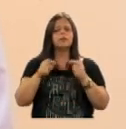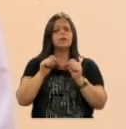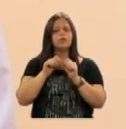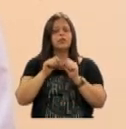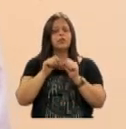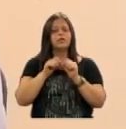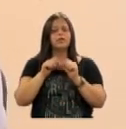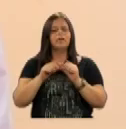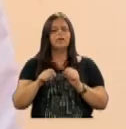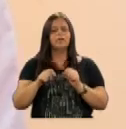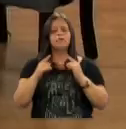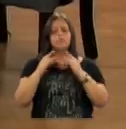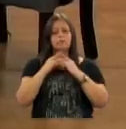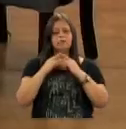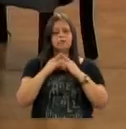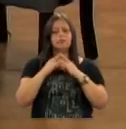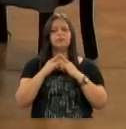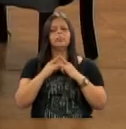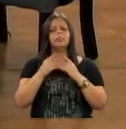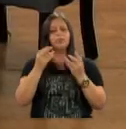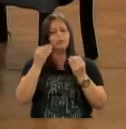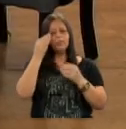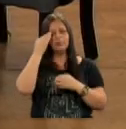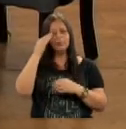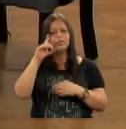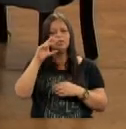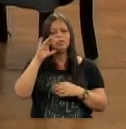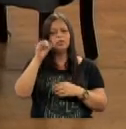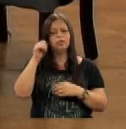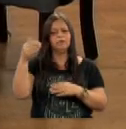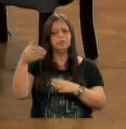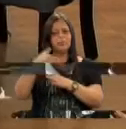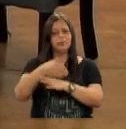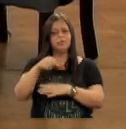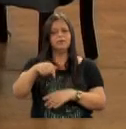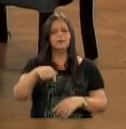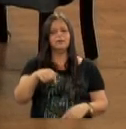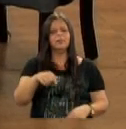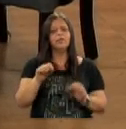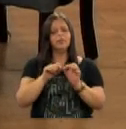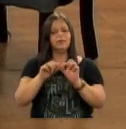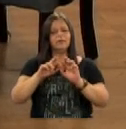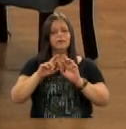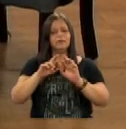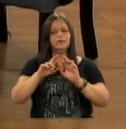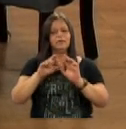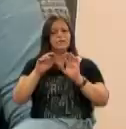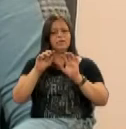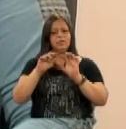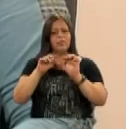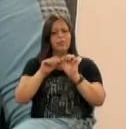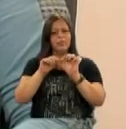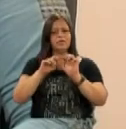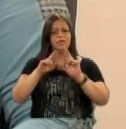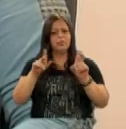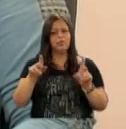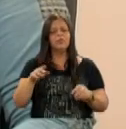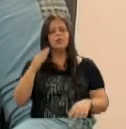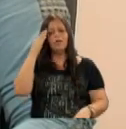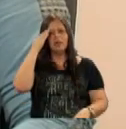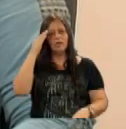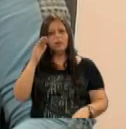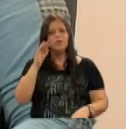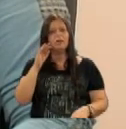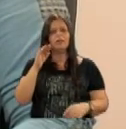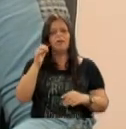pela associação é muito obrigado você totó participação aquino faz a diferença e nós agradecemos em nome da federação das apaes do